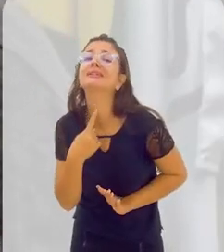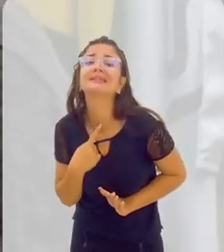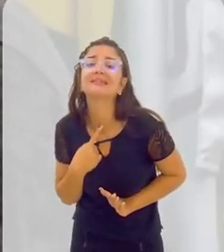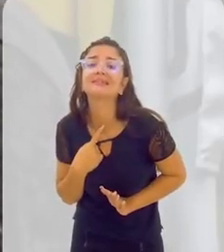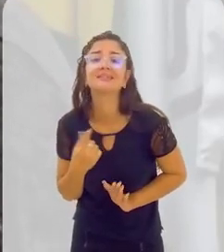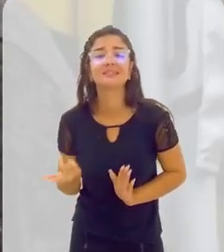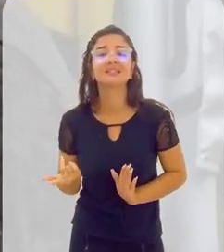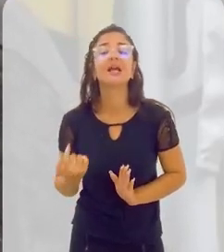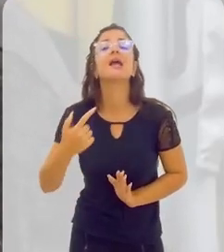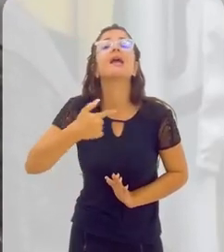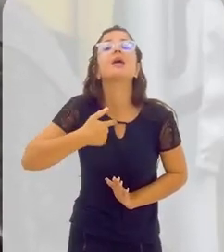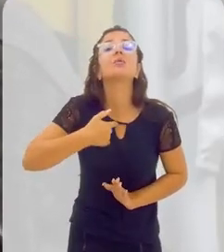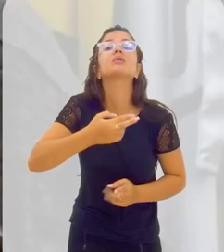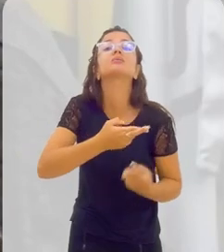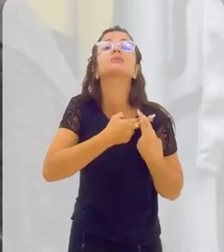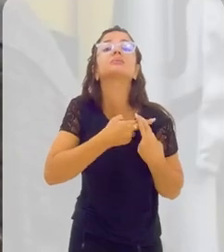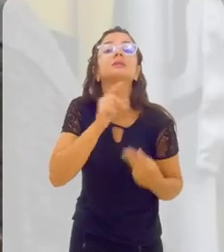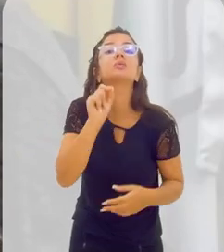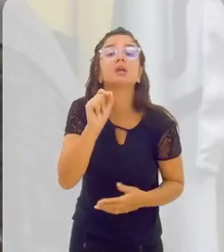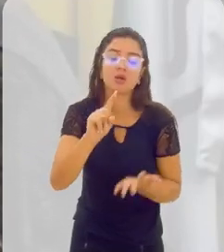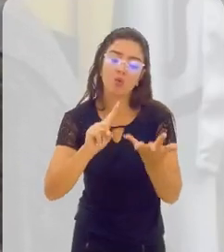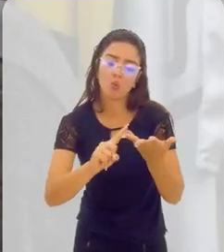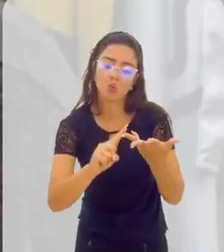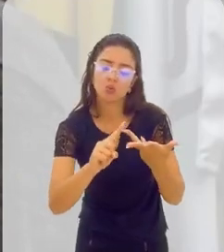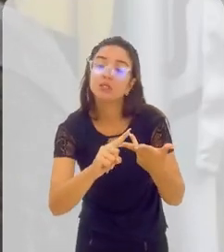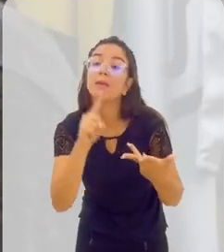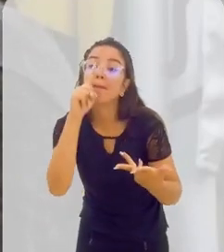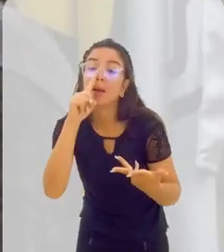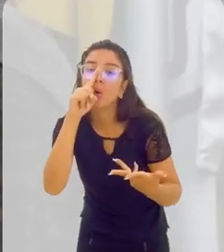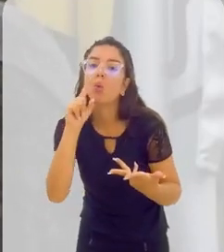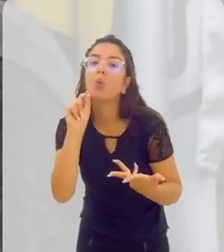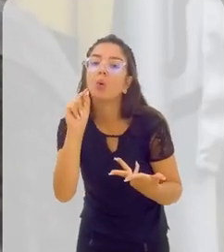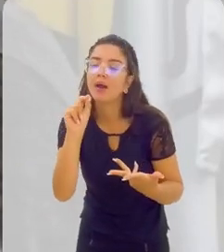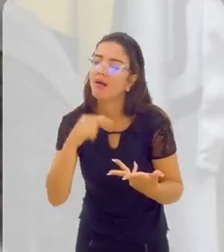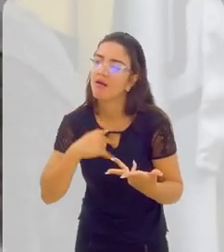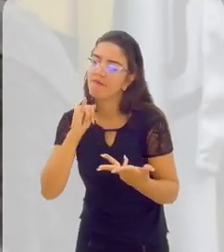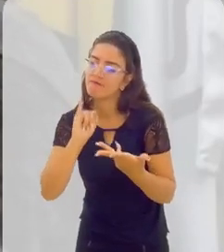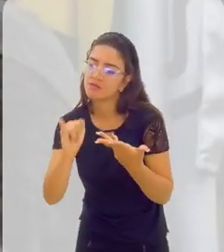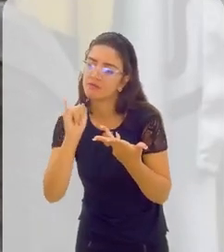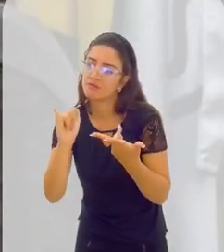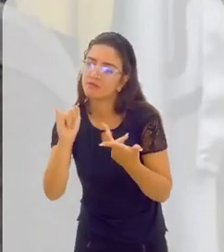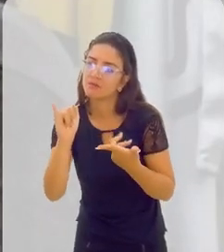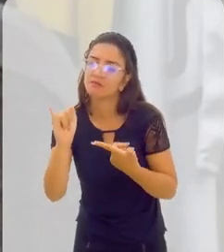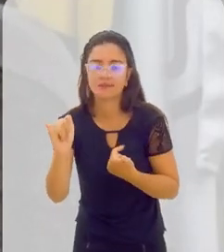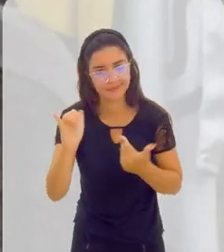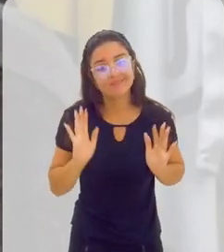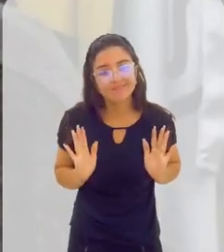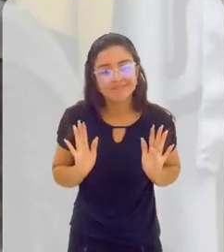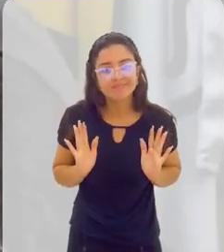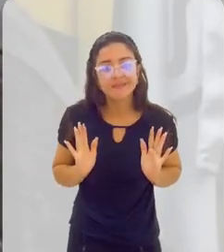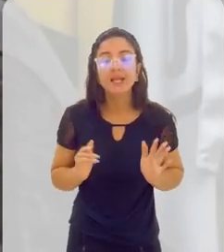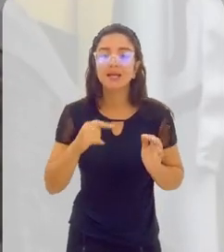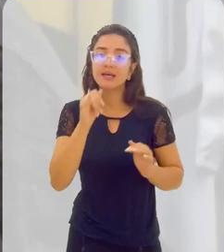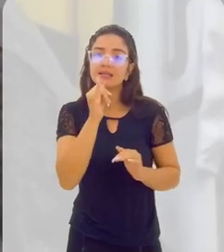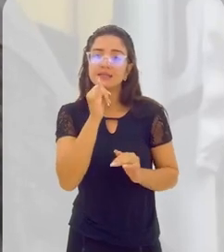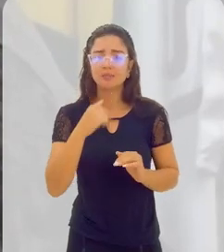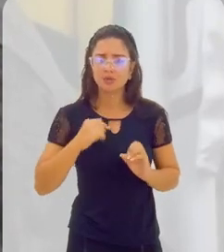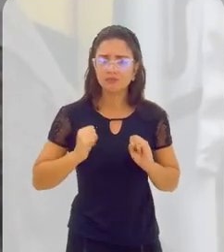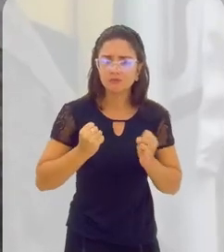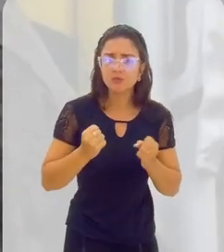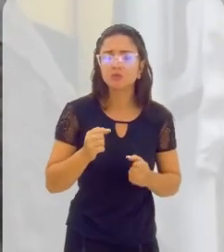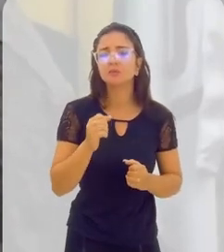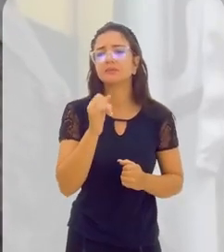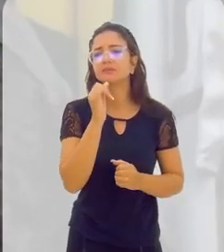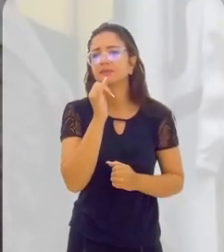eu tenho obrigação de falar para ele quais são os riscos eu sou uma das pessoas que mais defendo só quer ver